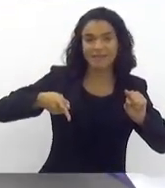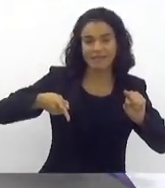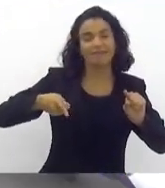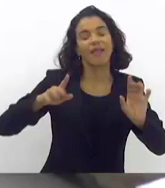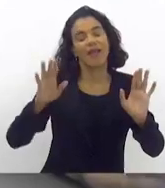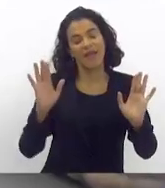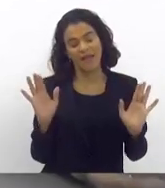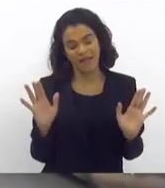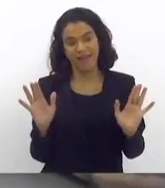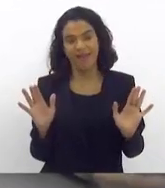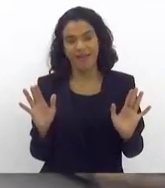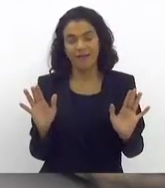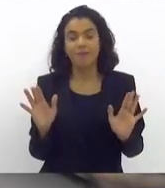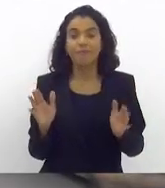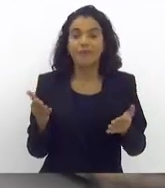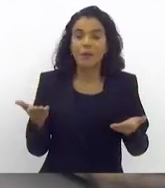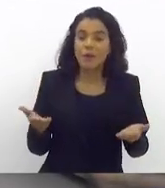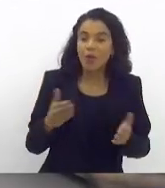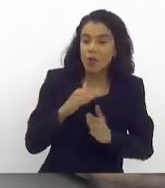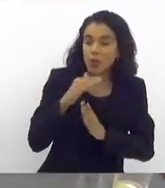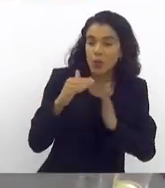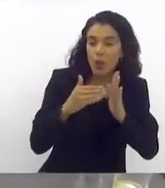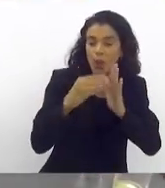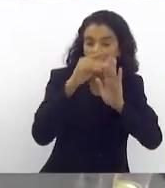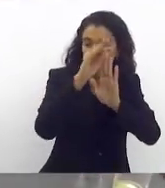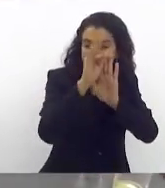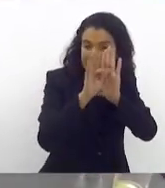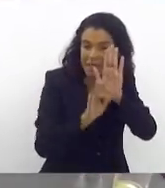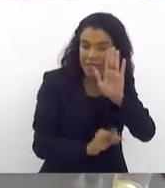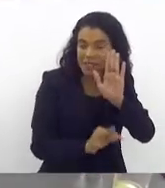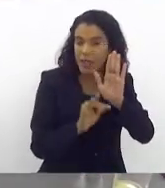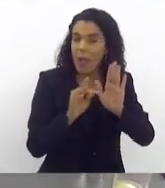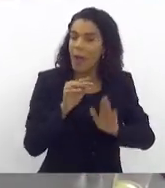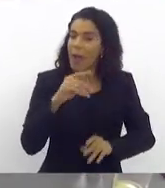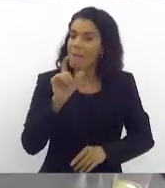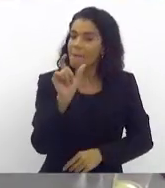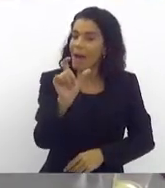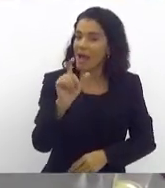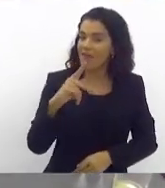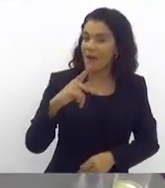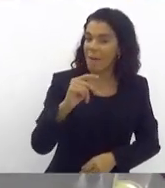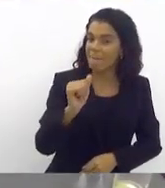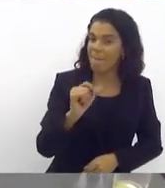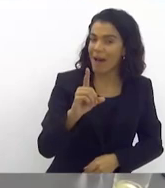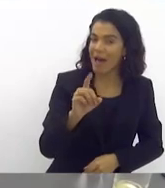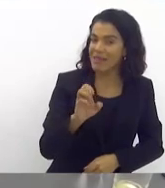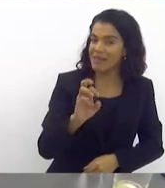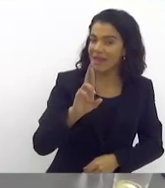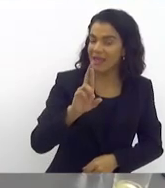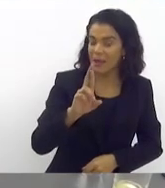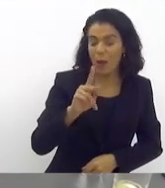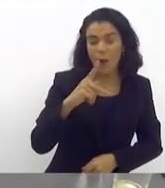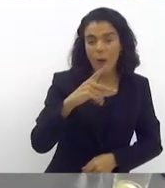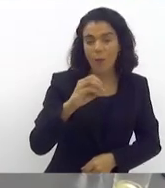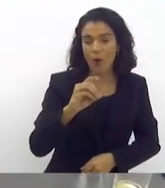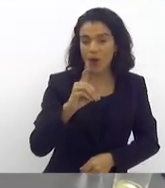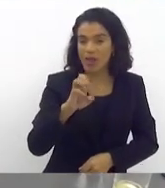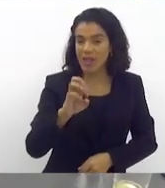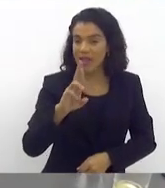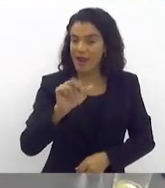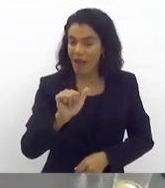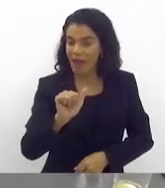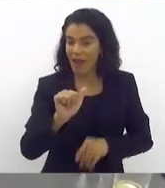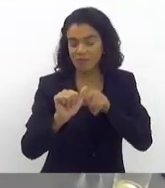autorizar. E tudo que ele escreveu lá, porque ele poderá, ele está certo. Quando ele diz manterá, ele tem que trocar manterá para poderá.